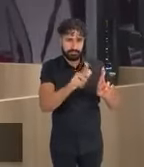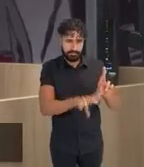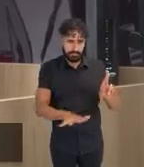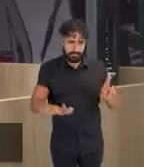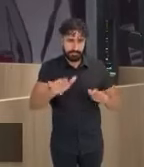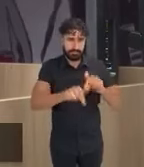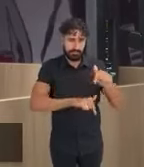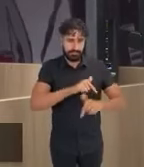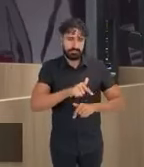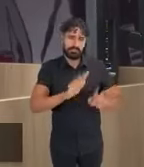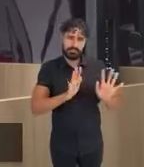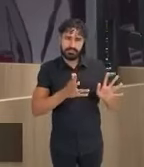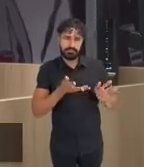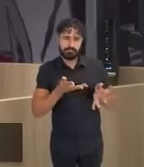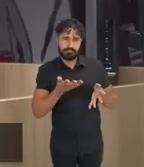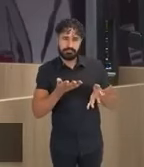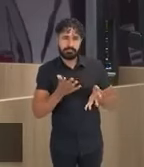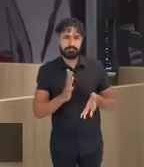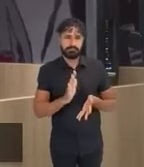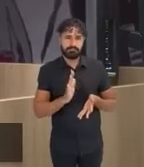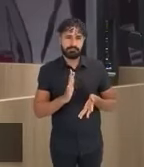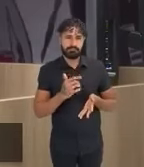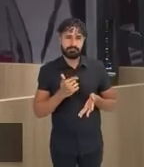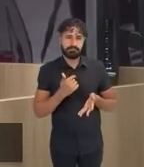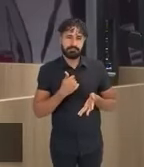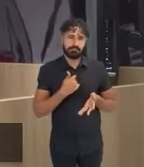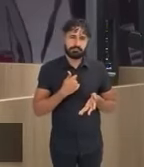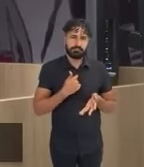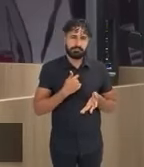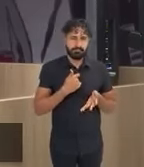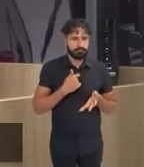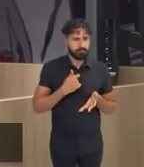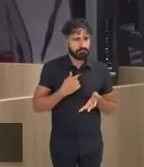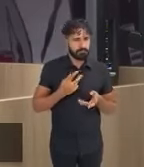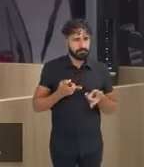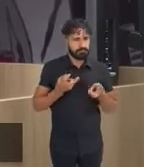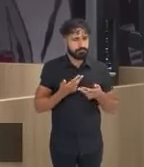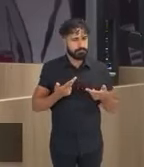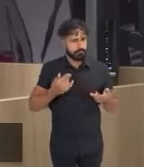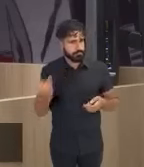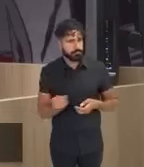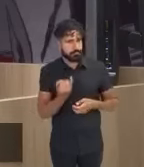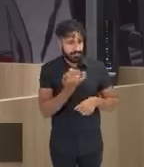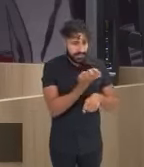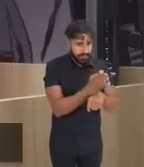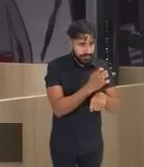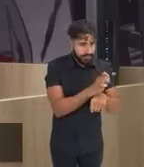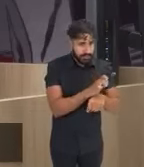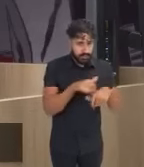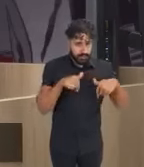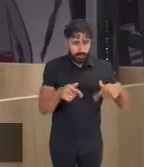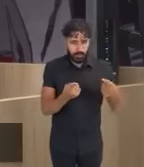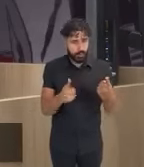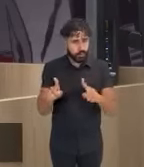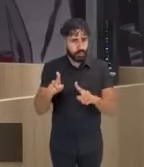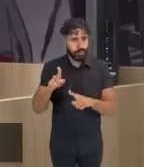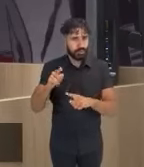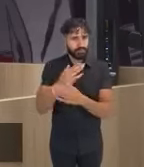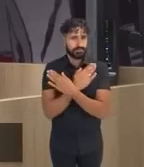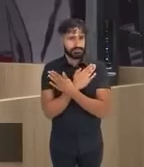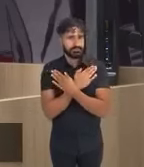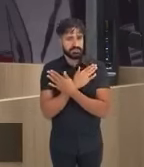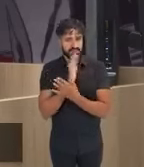de quem eu já fiz uma observação que eu achei super interessante, que estágio não combate o desemprego. Já registrei aqui